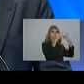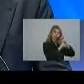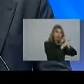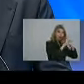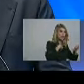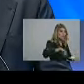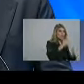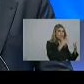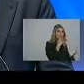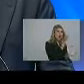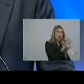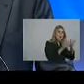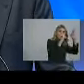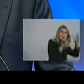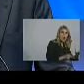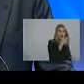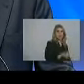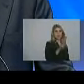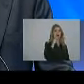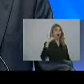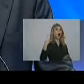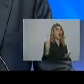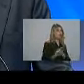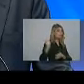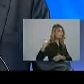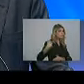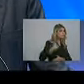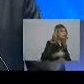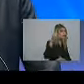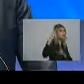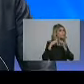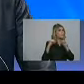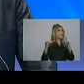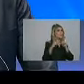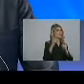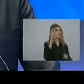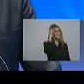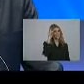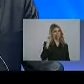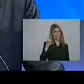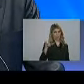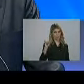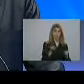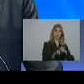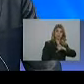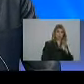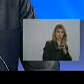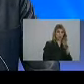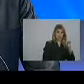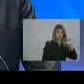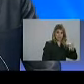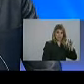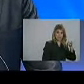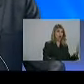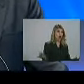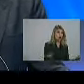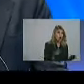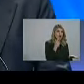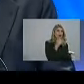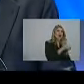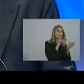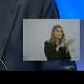queremos repetir no Rio de Janeiro o que se passou a nível federal, quando a Dilma e o João Santana, Dilma que hoje começa a